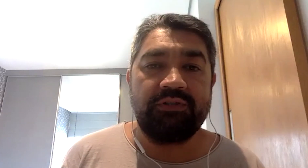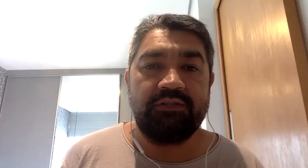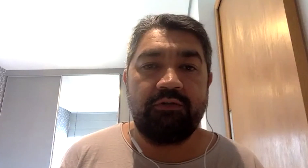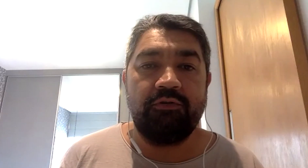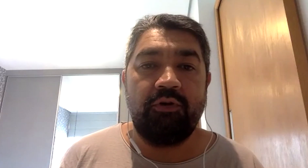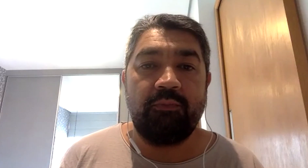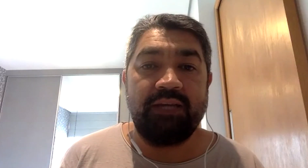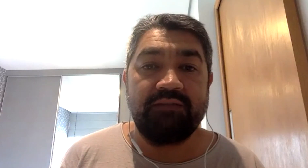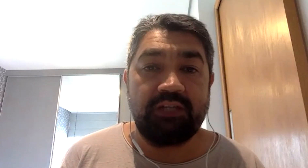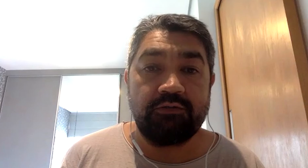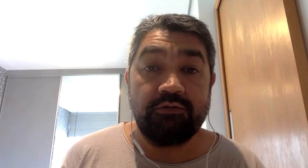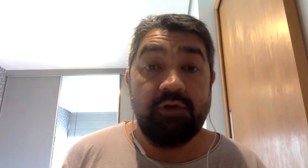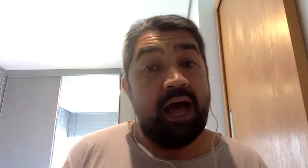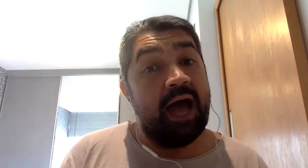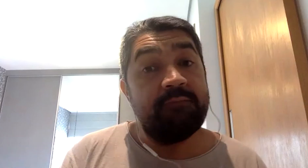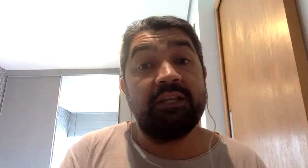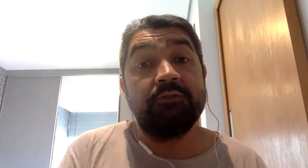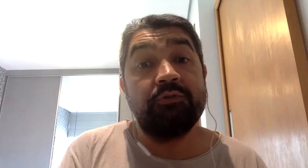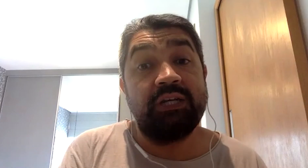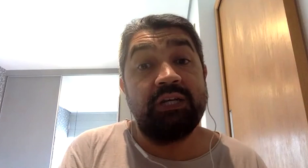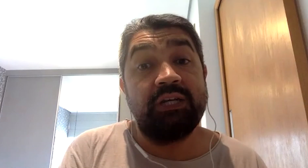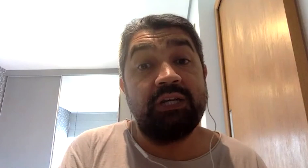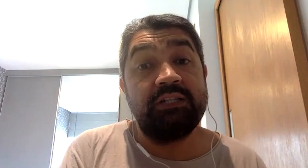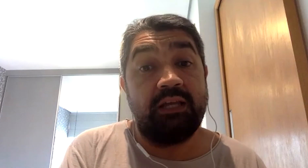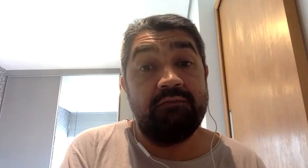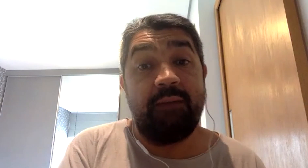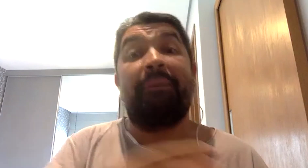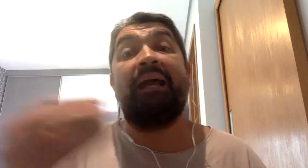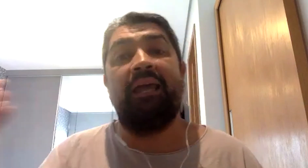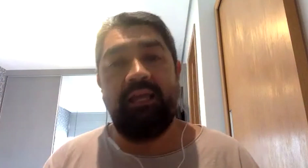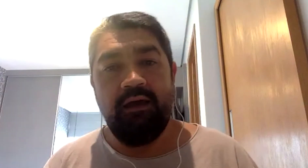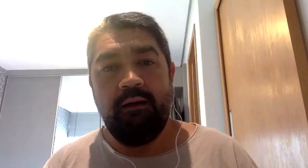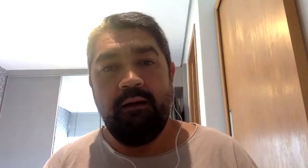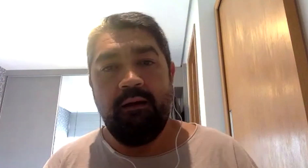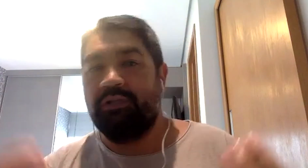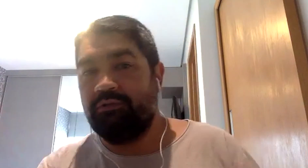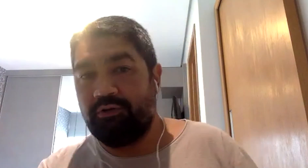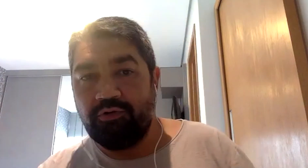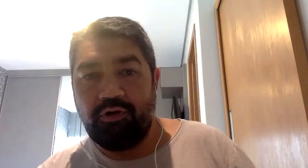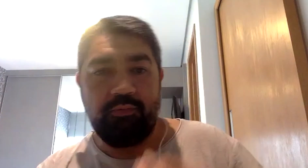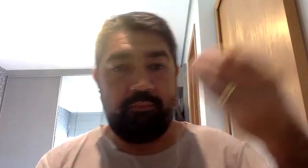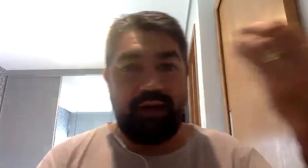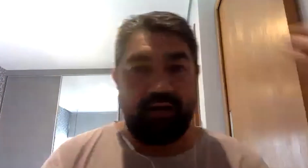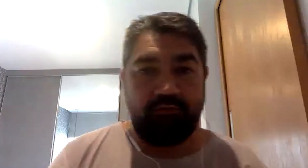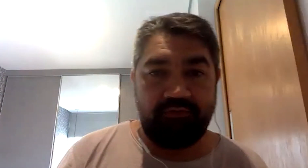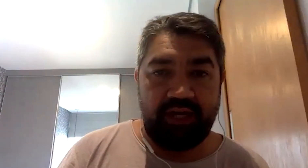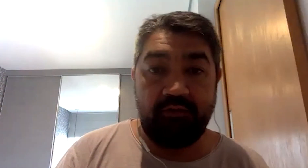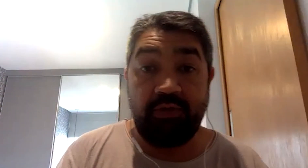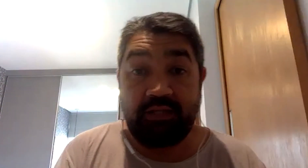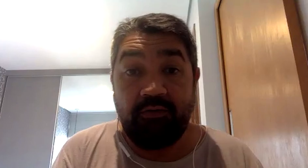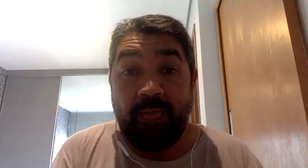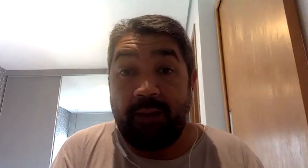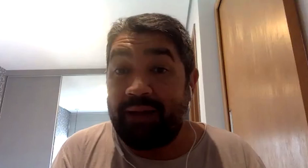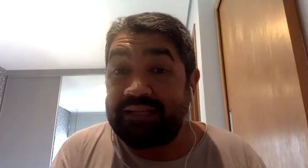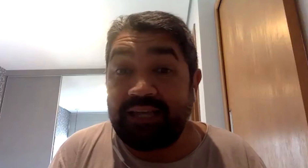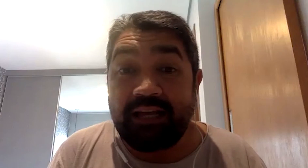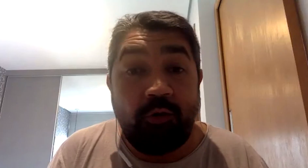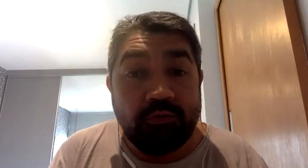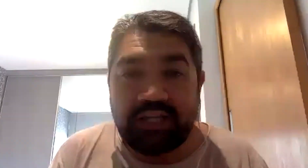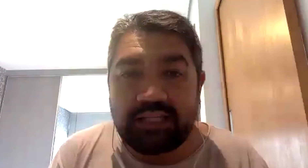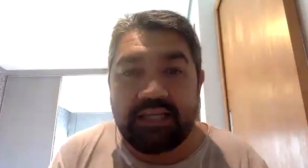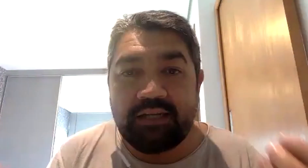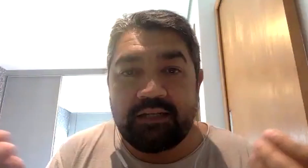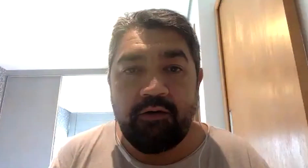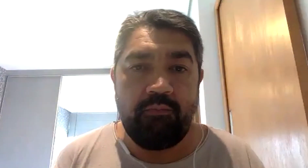um processo econômico mais vantajoso. Aí vantajoso a gente tem que ver para quem? Para o setor econômico, para o governo, então, mas